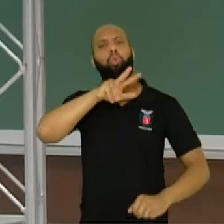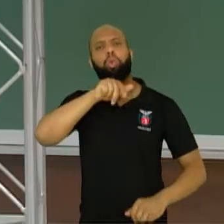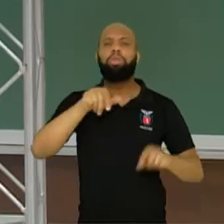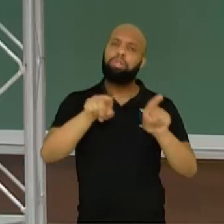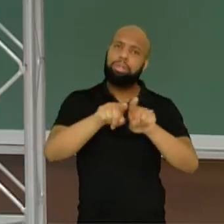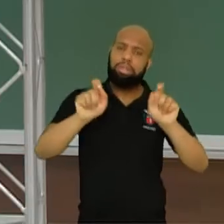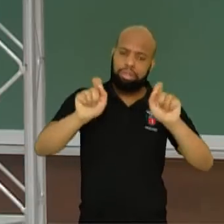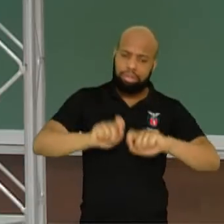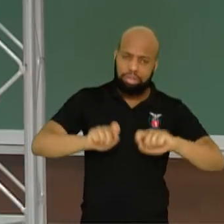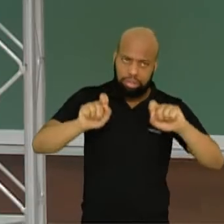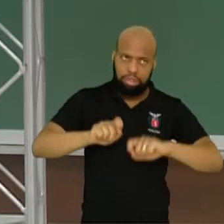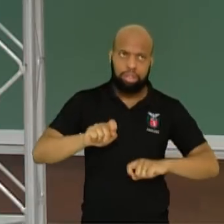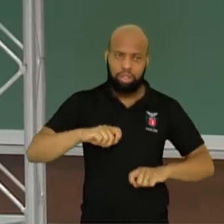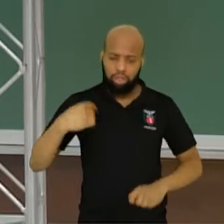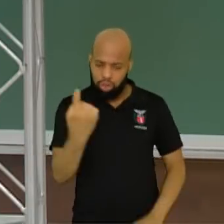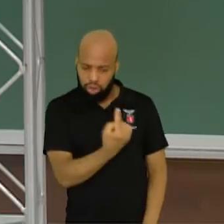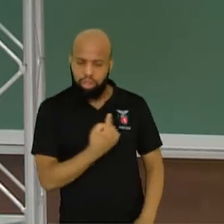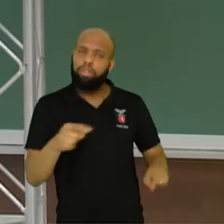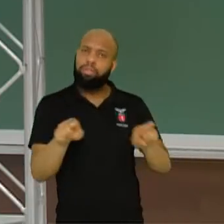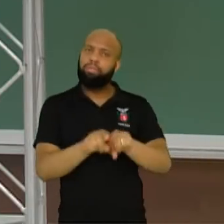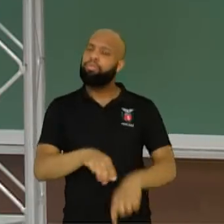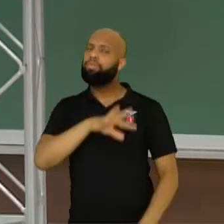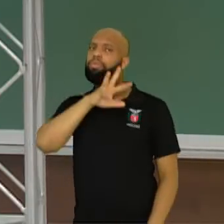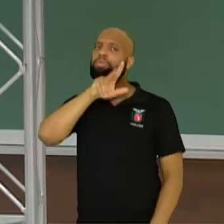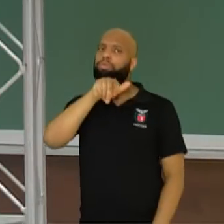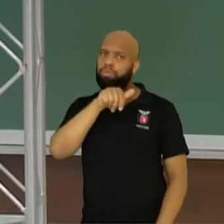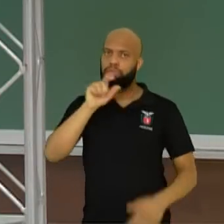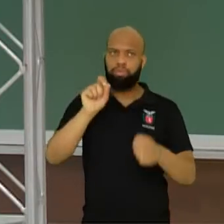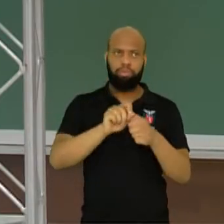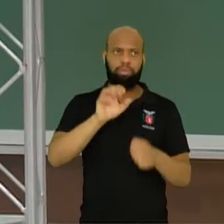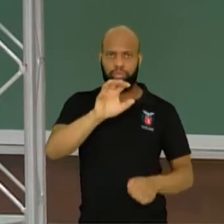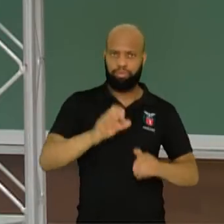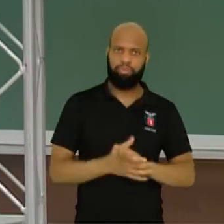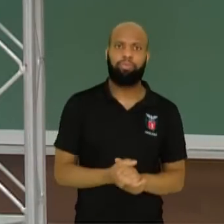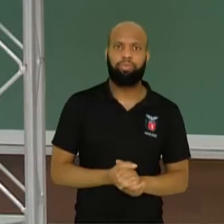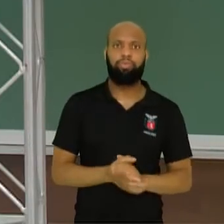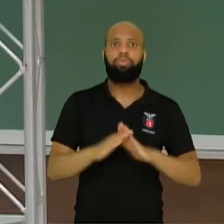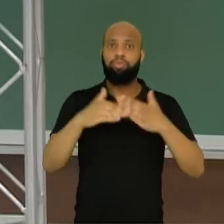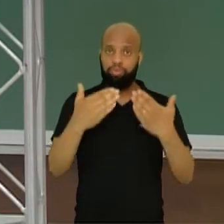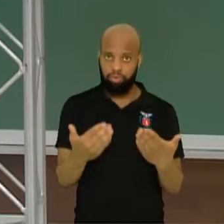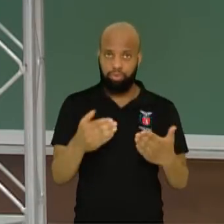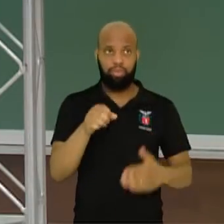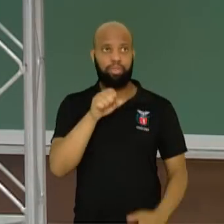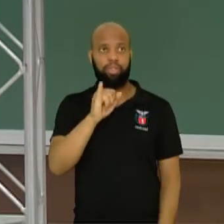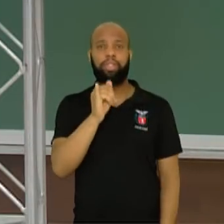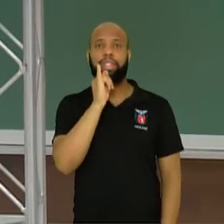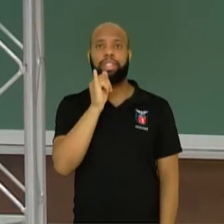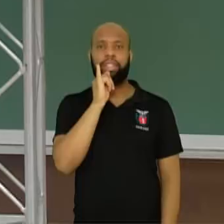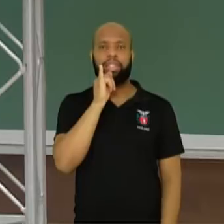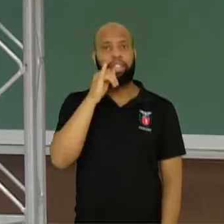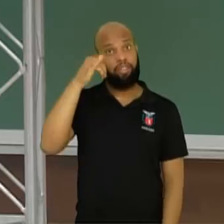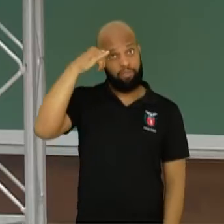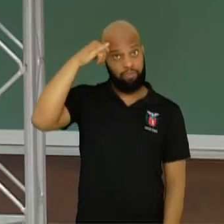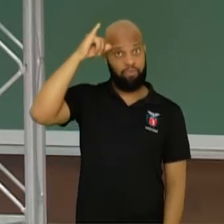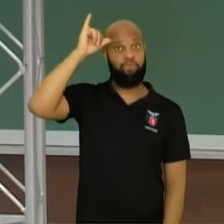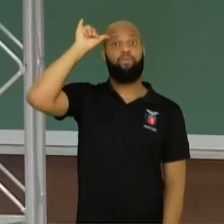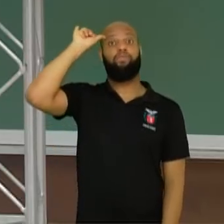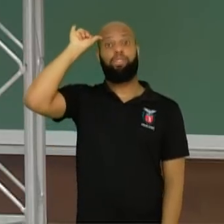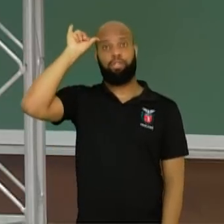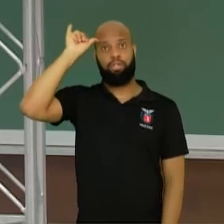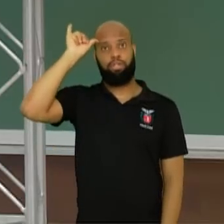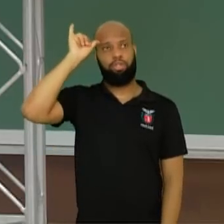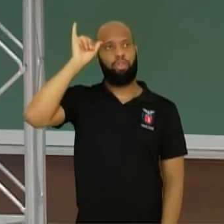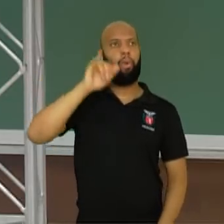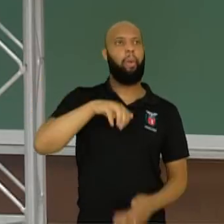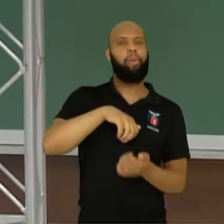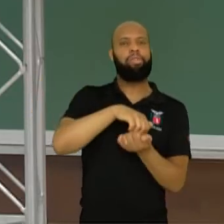digestivo. Se acontece conosco, também acontece com esses animais. Então, toda vez, então, por exemplo, o gado, a vaca, o boi, eles